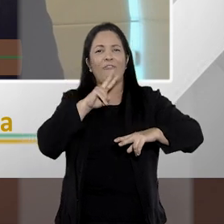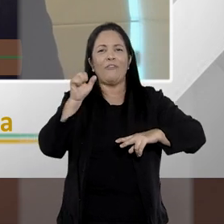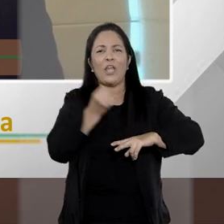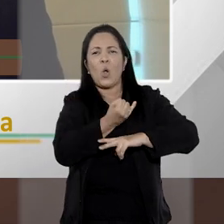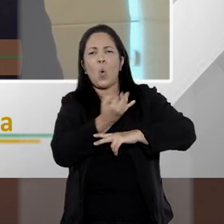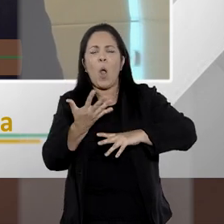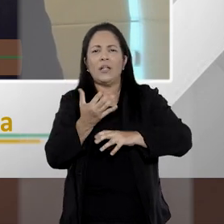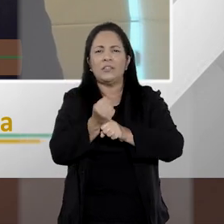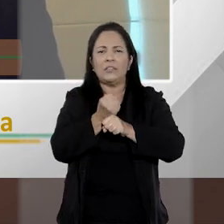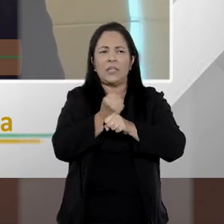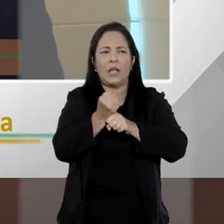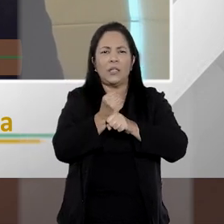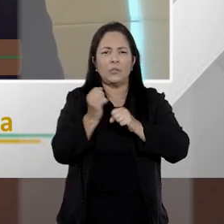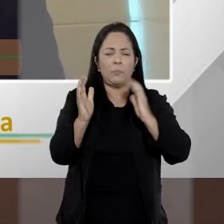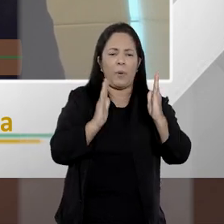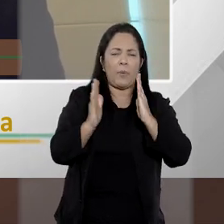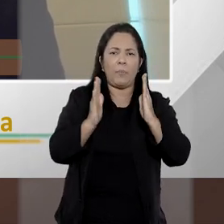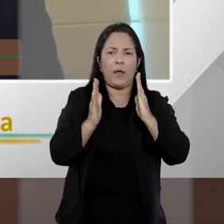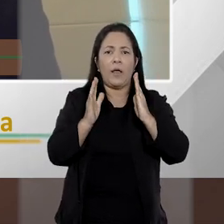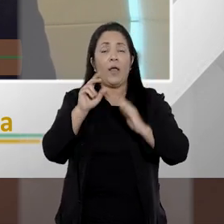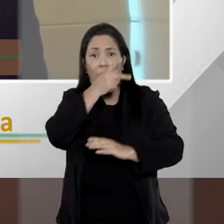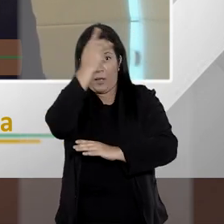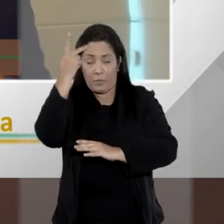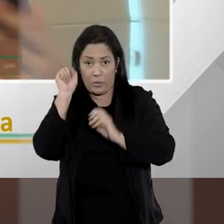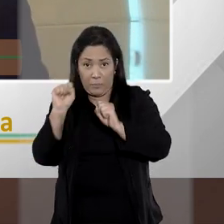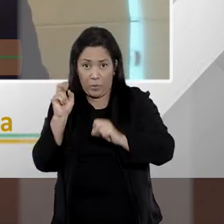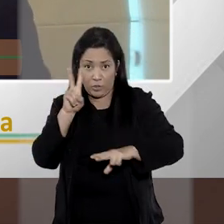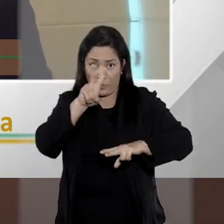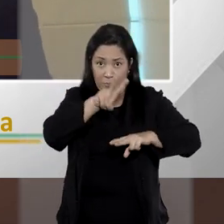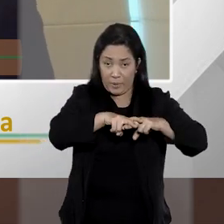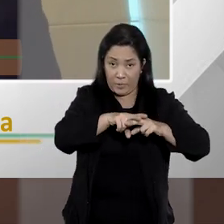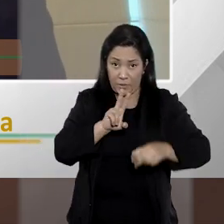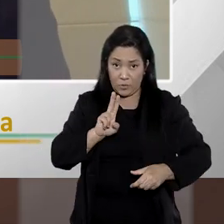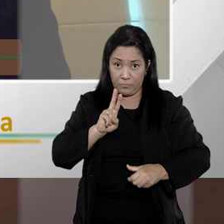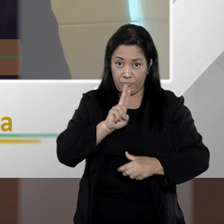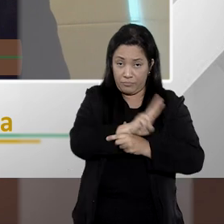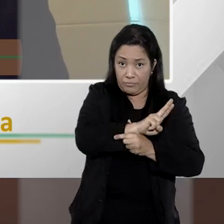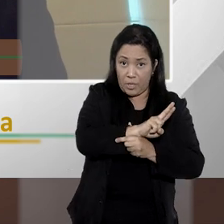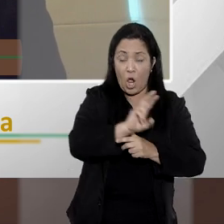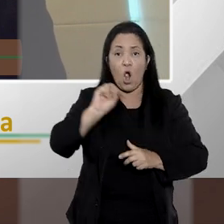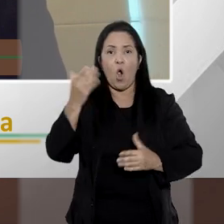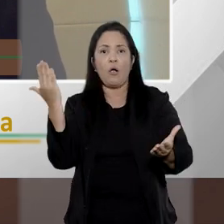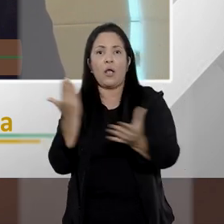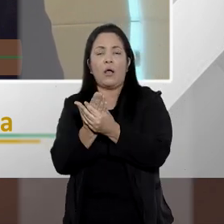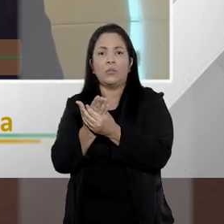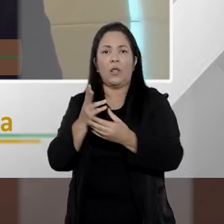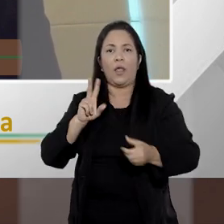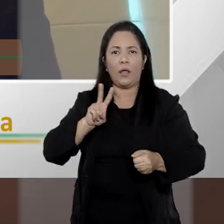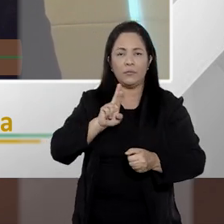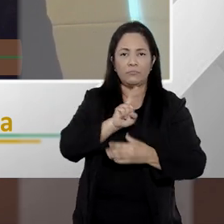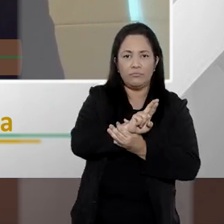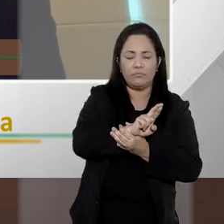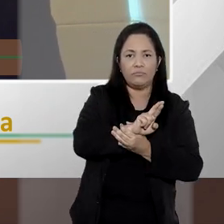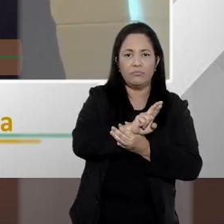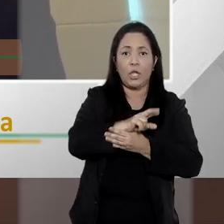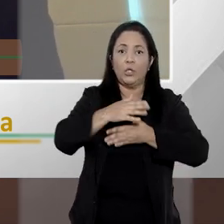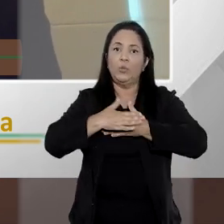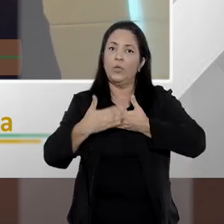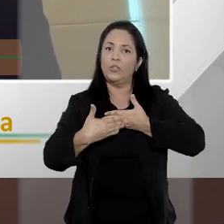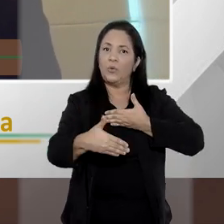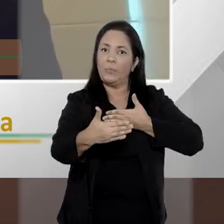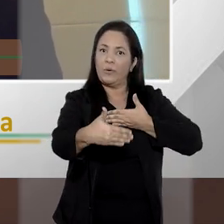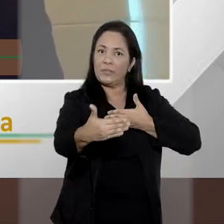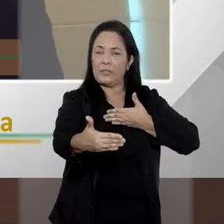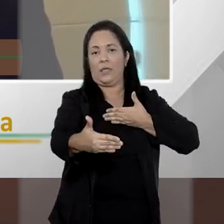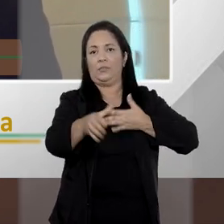ou ela pode ser presos preventivamente ou ainda ser submetidos a cautelares diversas durante o curso do